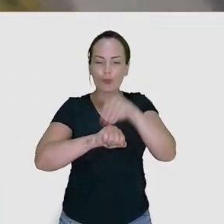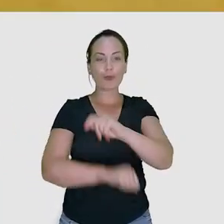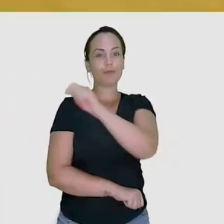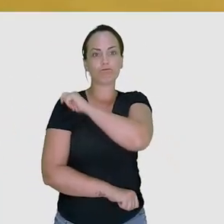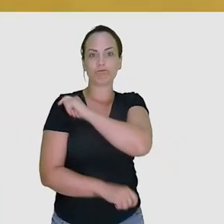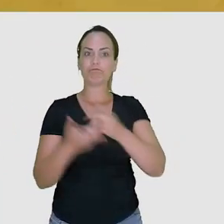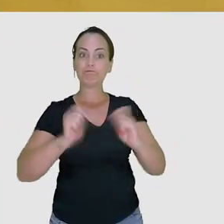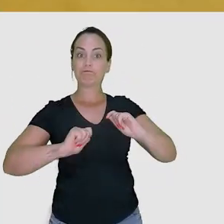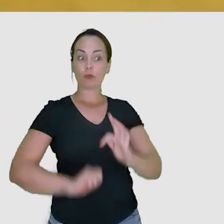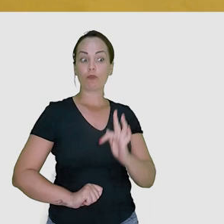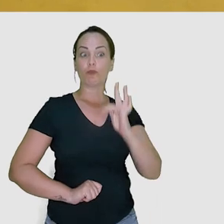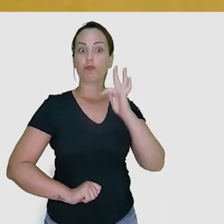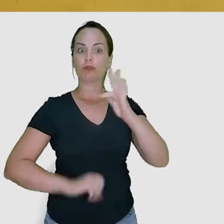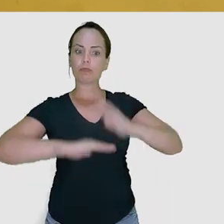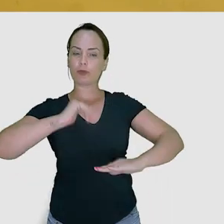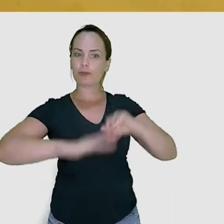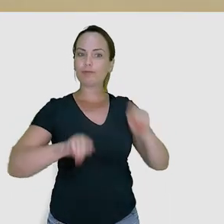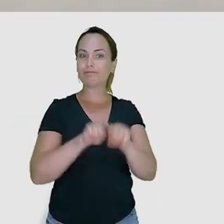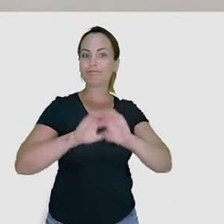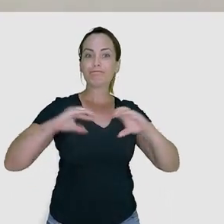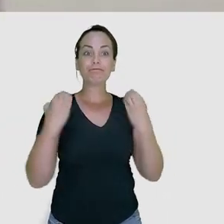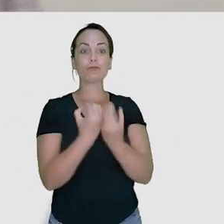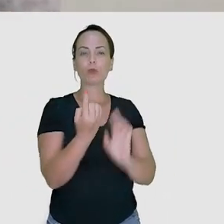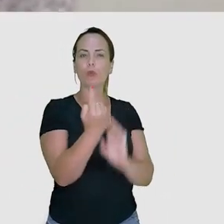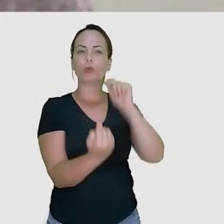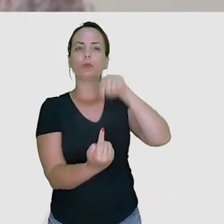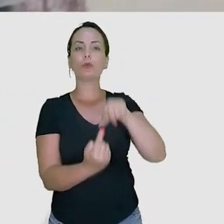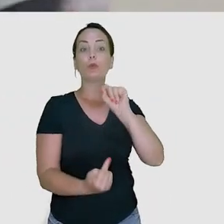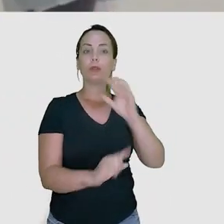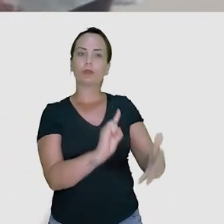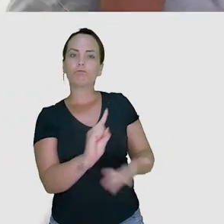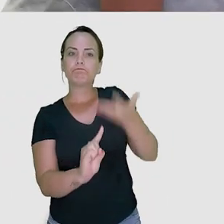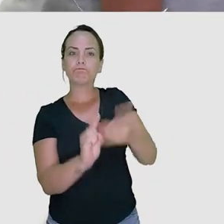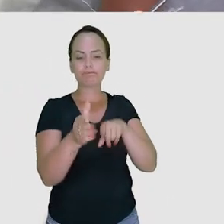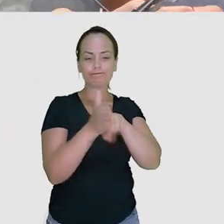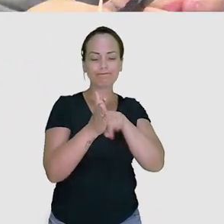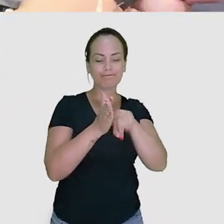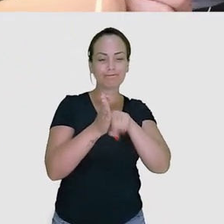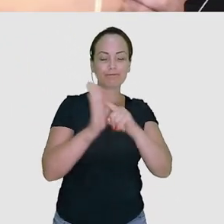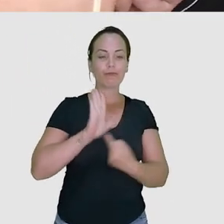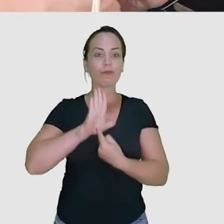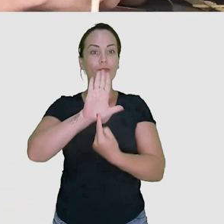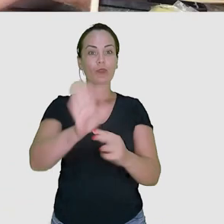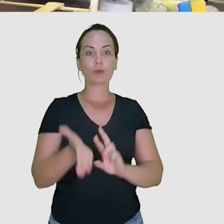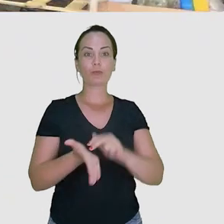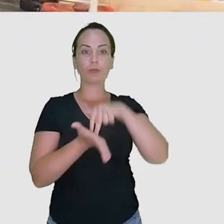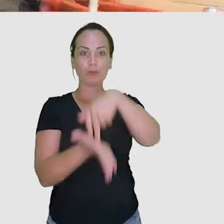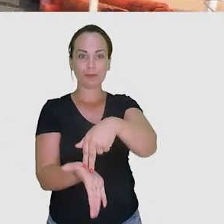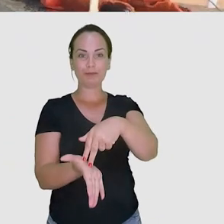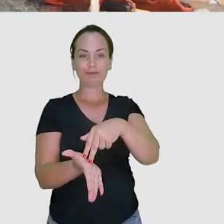que enriquecem a experiência dos alunos, preparando-os para a vida profissional e comunitária. O objetivo é incentivar a